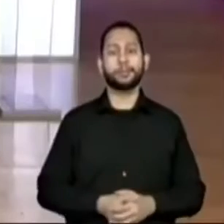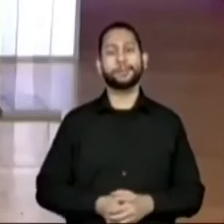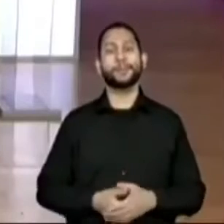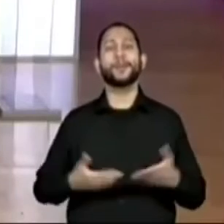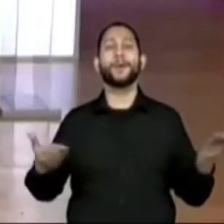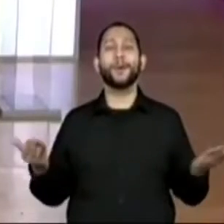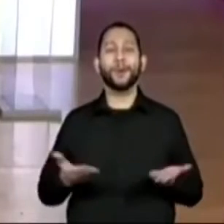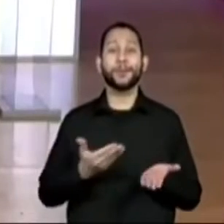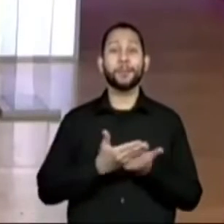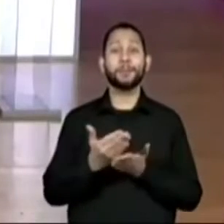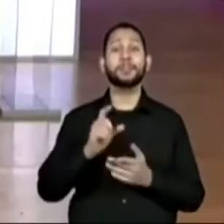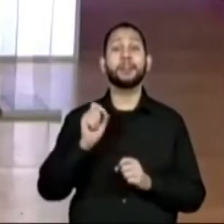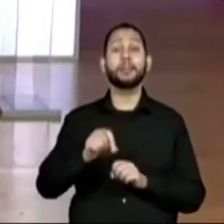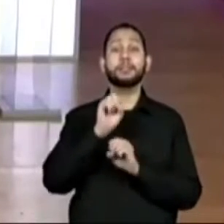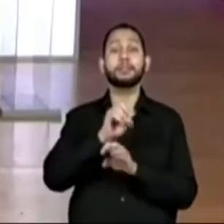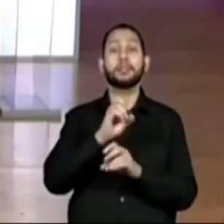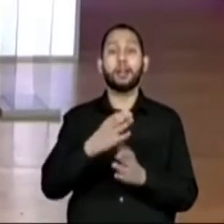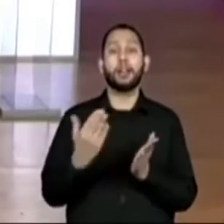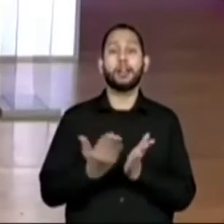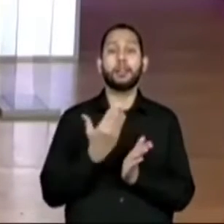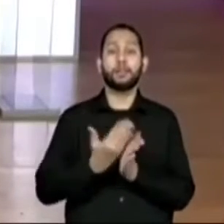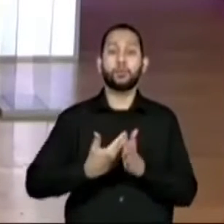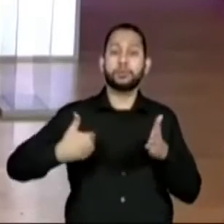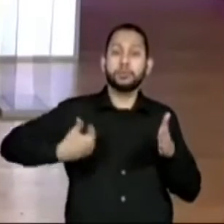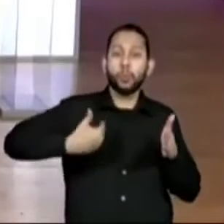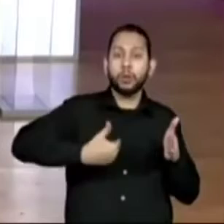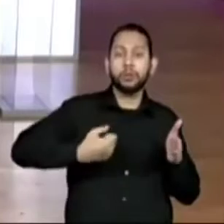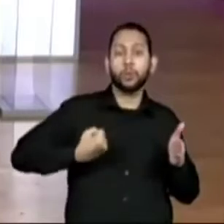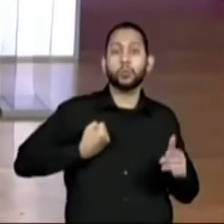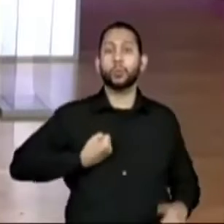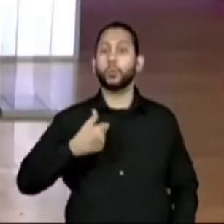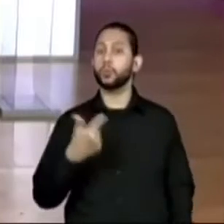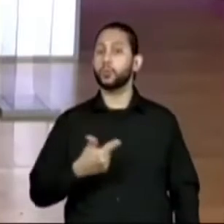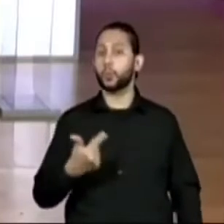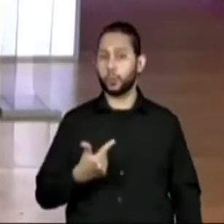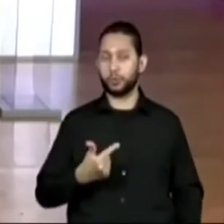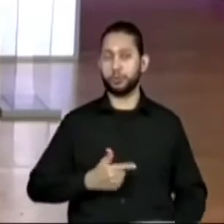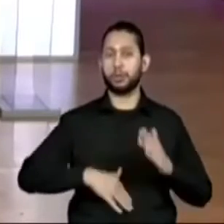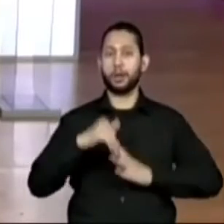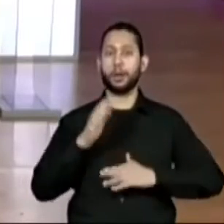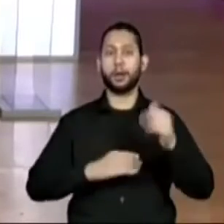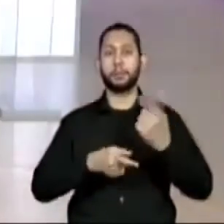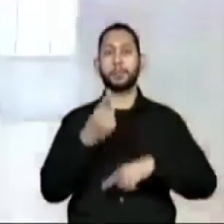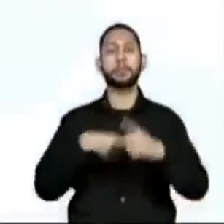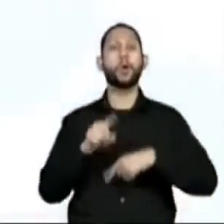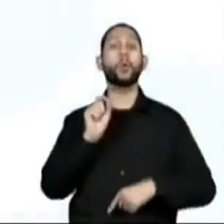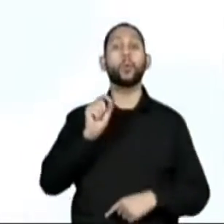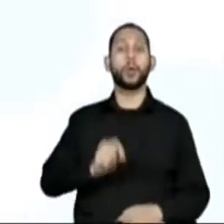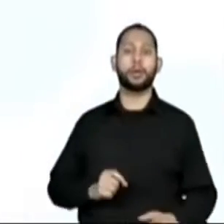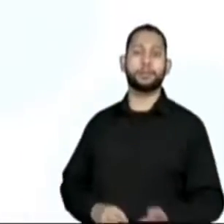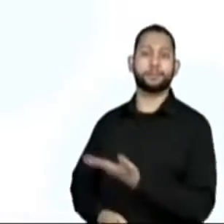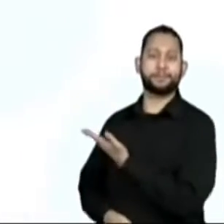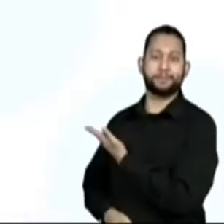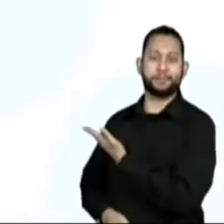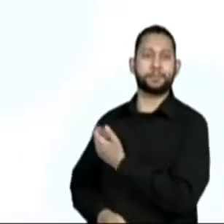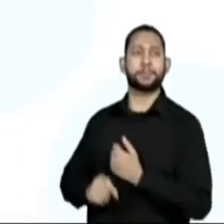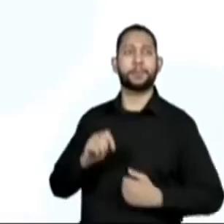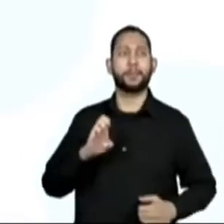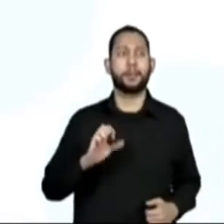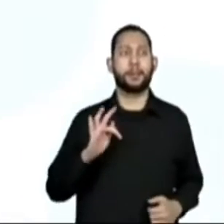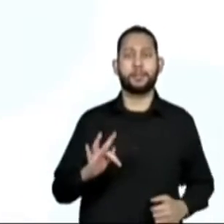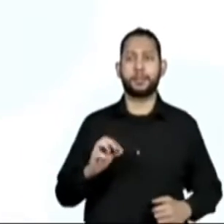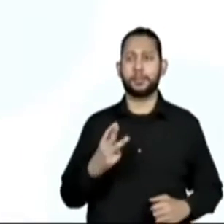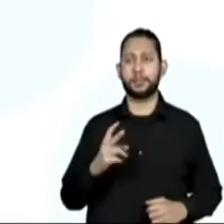falou, vamos começar a sequência 2. Então, a habilidade da aula primeiro é